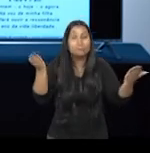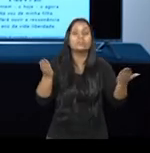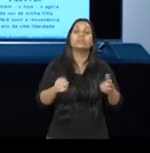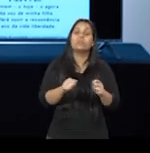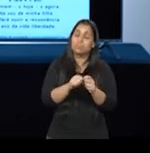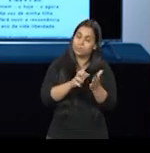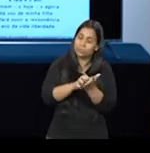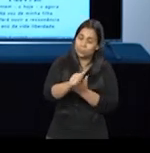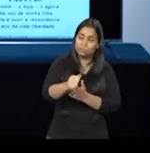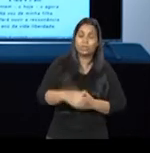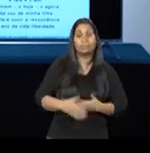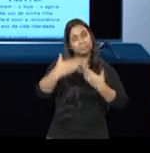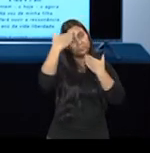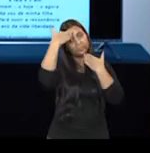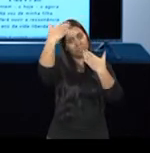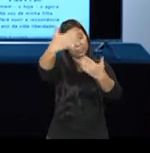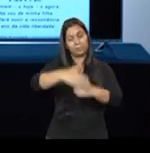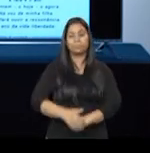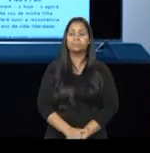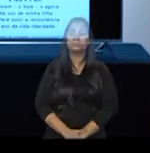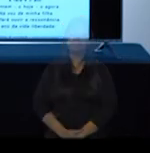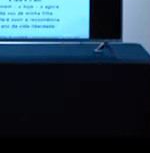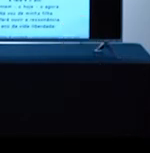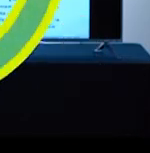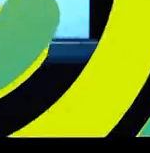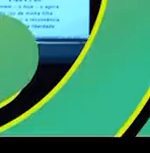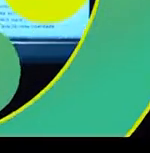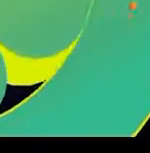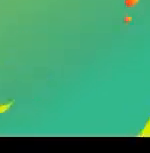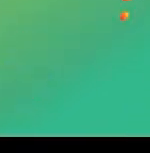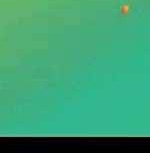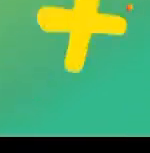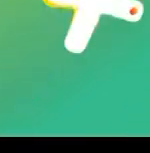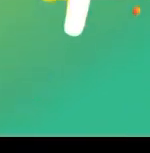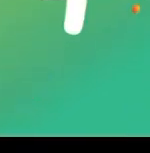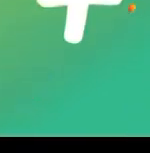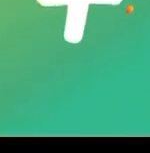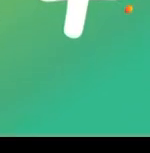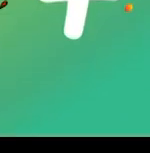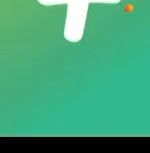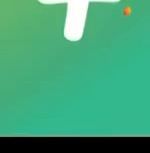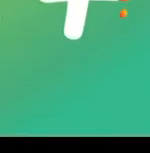todos, façam as atividades, obrigado, tá bom?